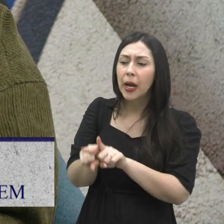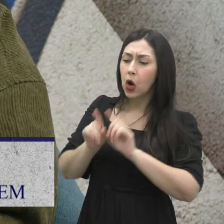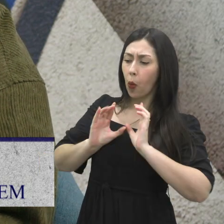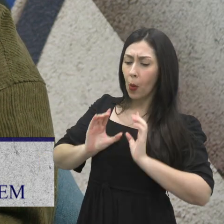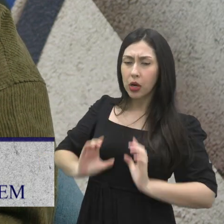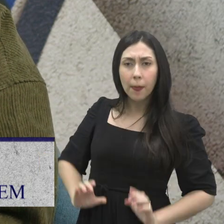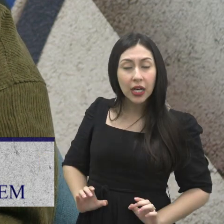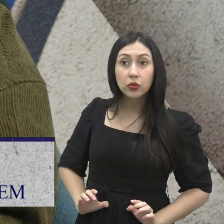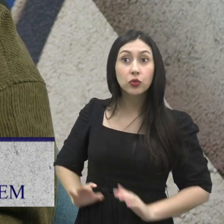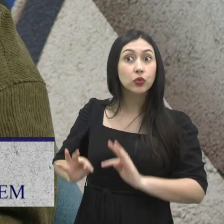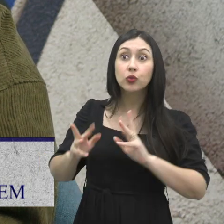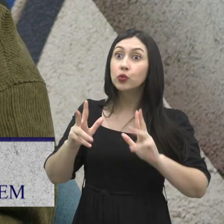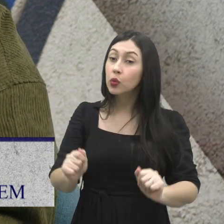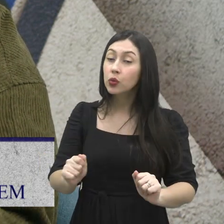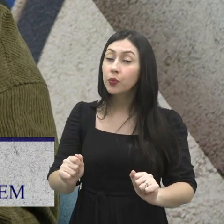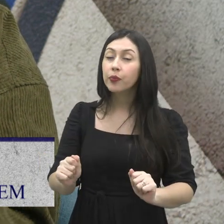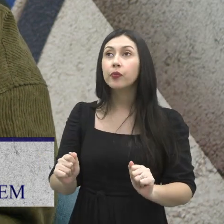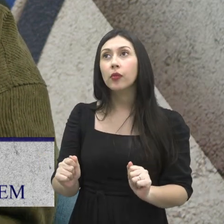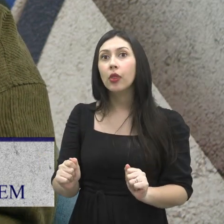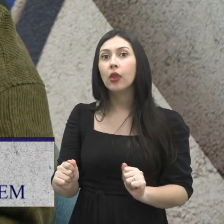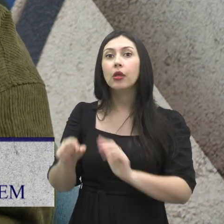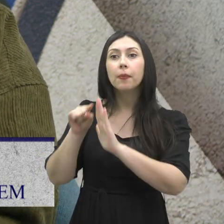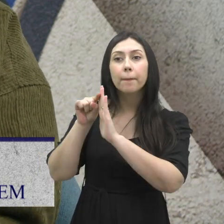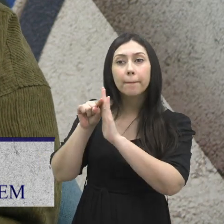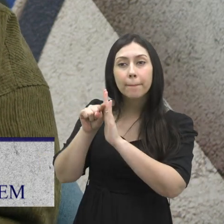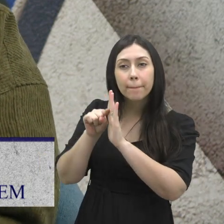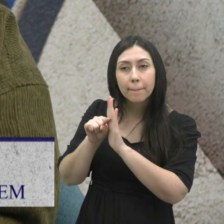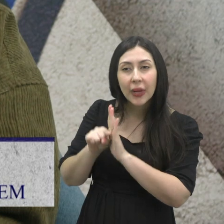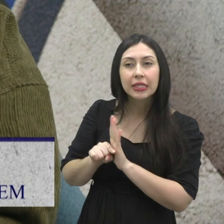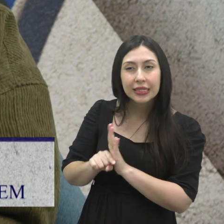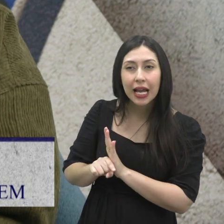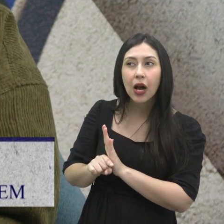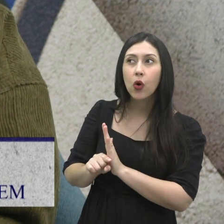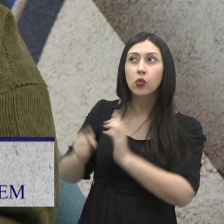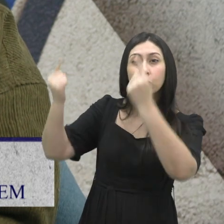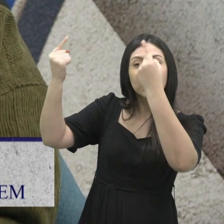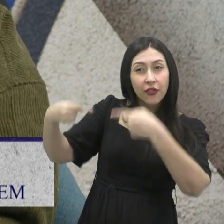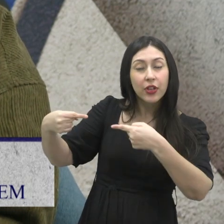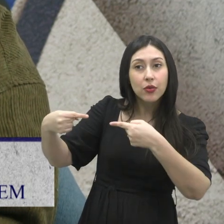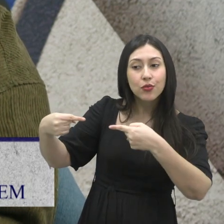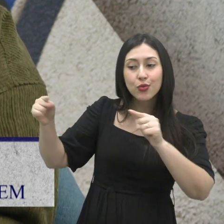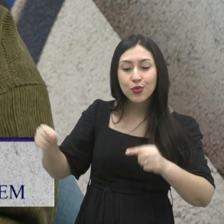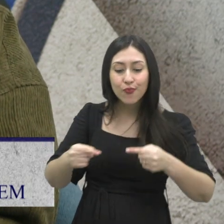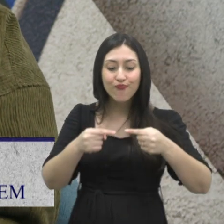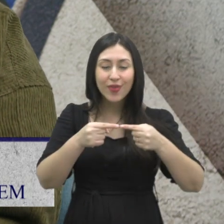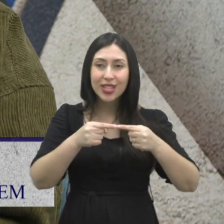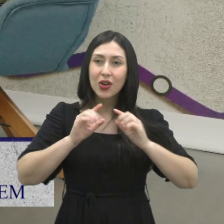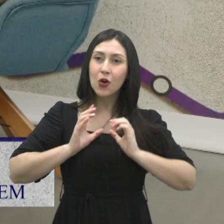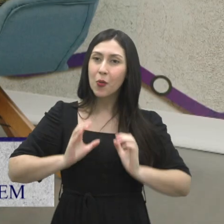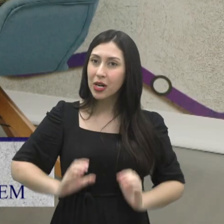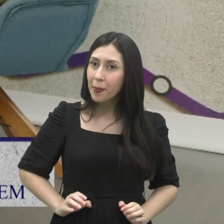você for pesquisar, um dos maiores desafios dentro de sala de aula está ligado ao comportamento e os novos costumes dessa